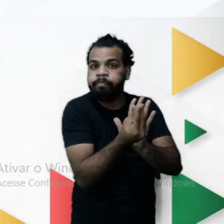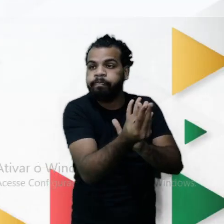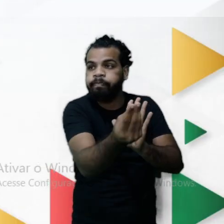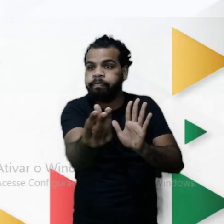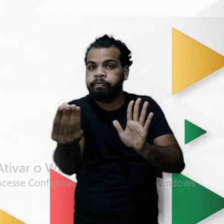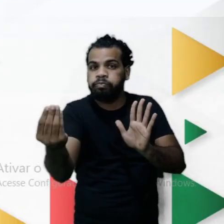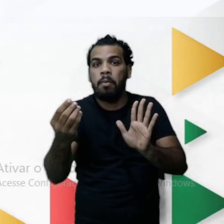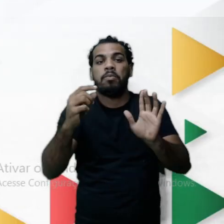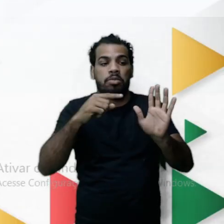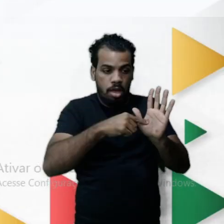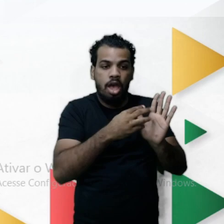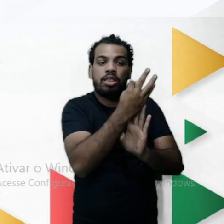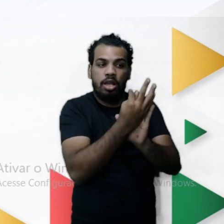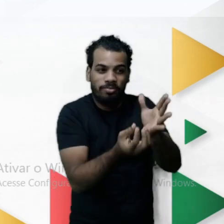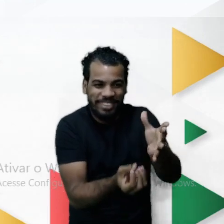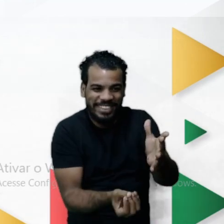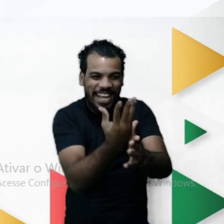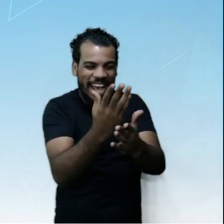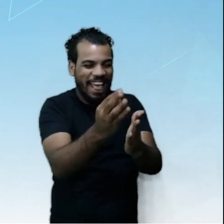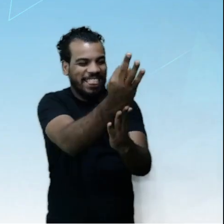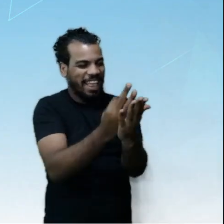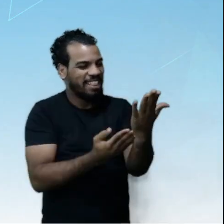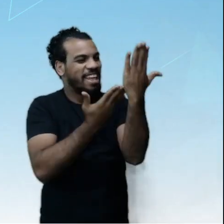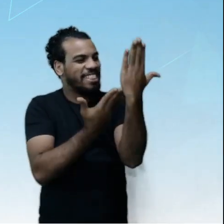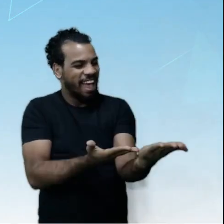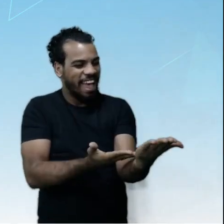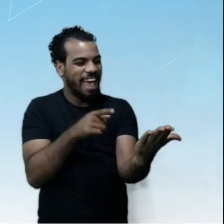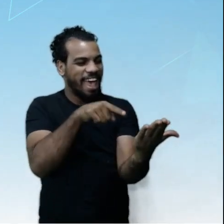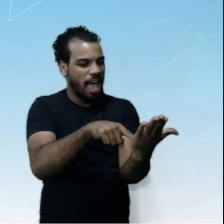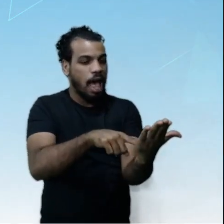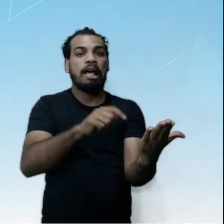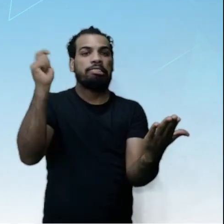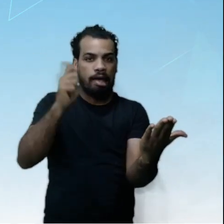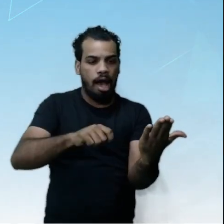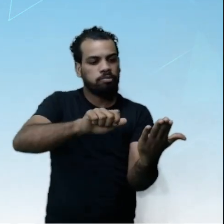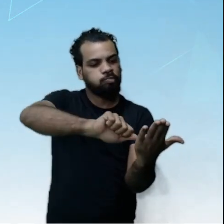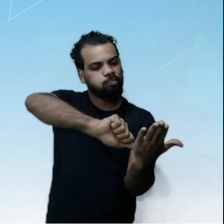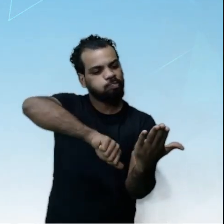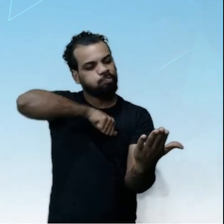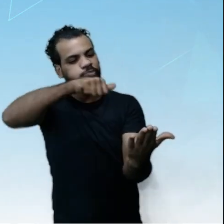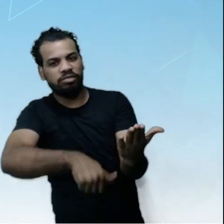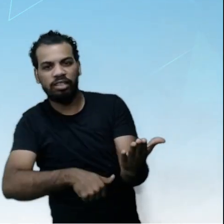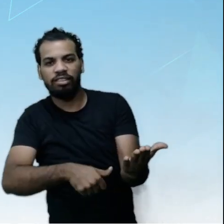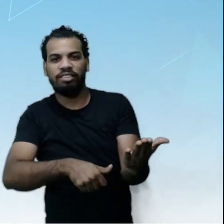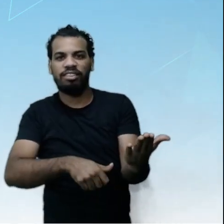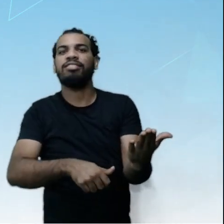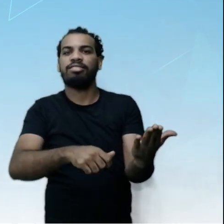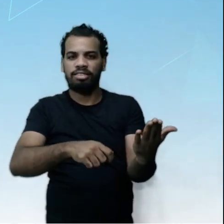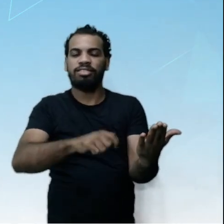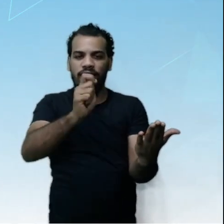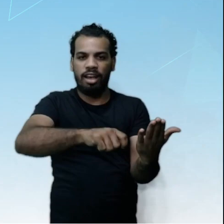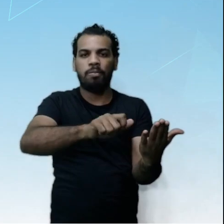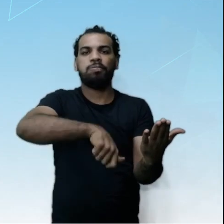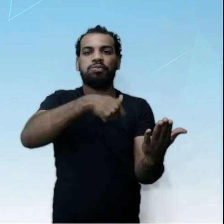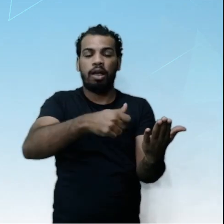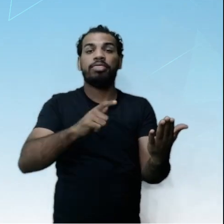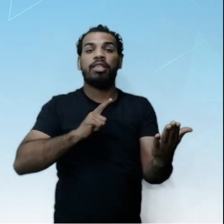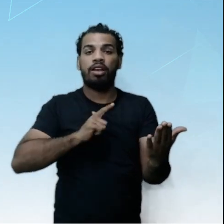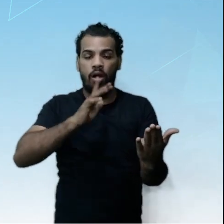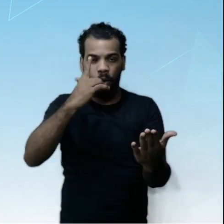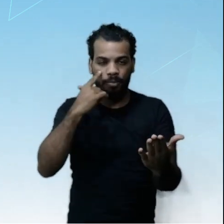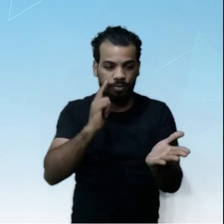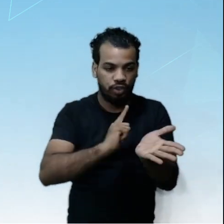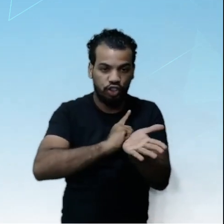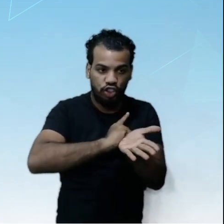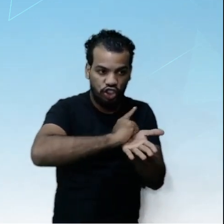passíveis de mudança. Por exemplo, por que flexível? Lembrar a vocês que existe uma palavra que é intergênero. Você